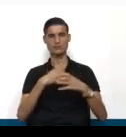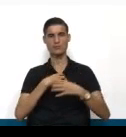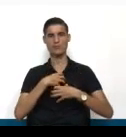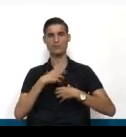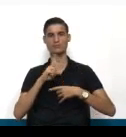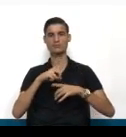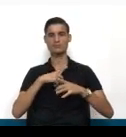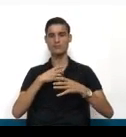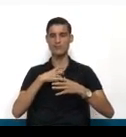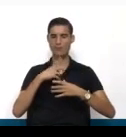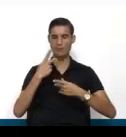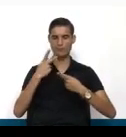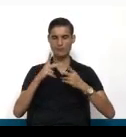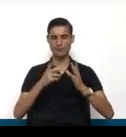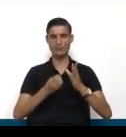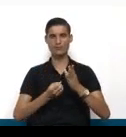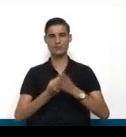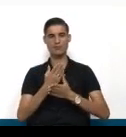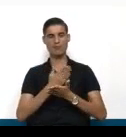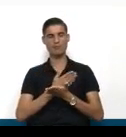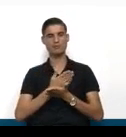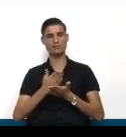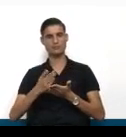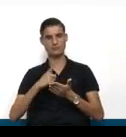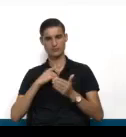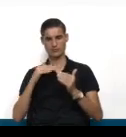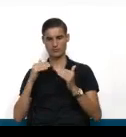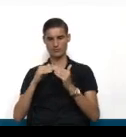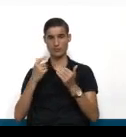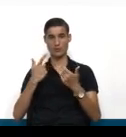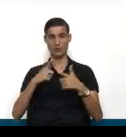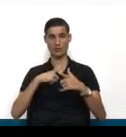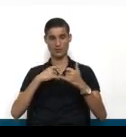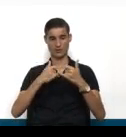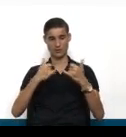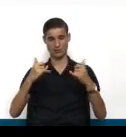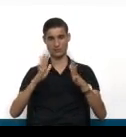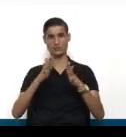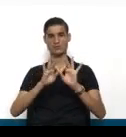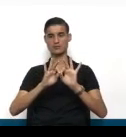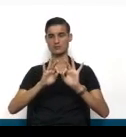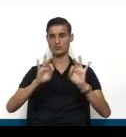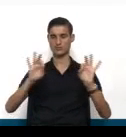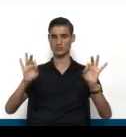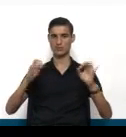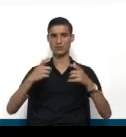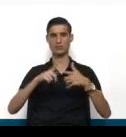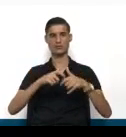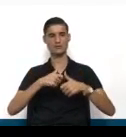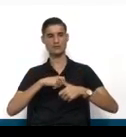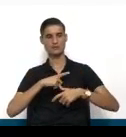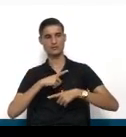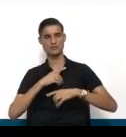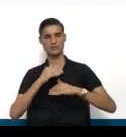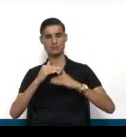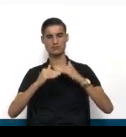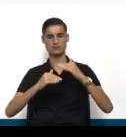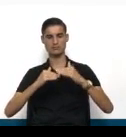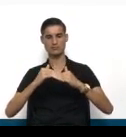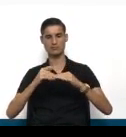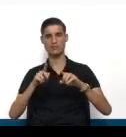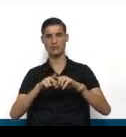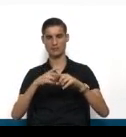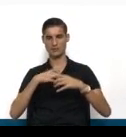é a condição inicial, que a corda está esticada até ficar no mesmo formato da função.